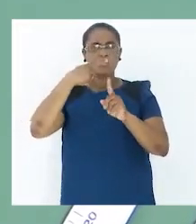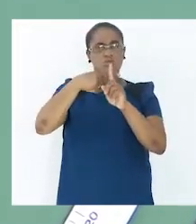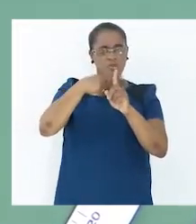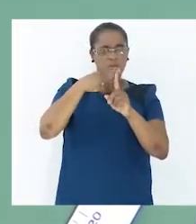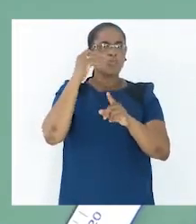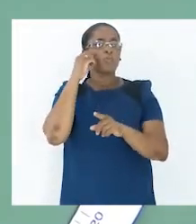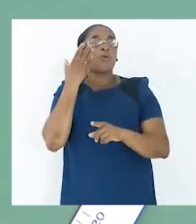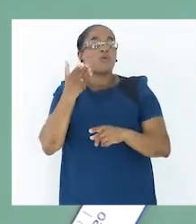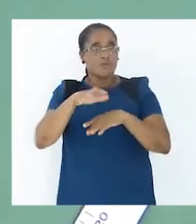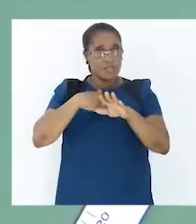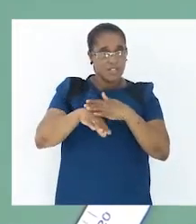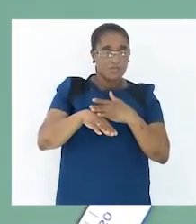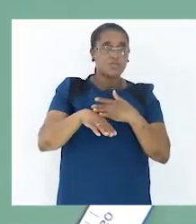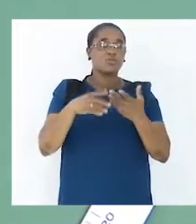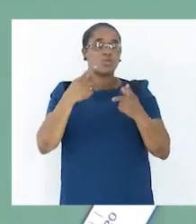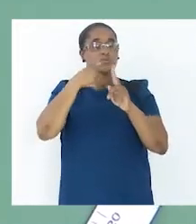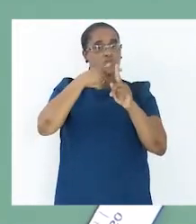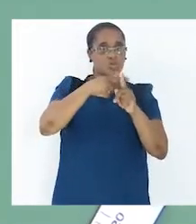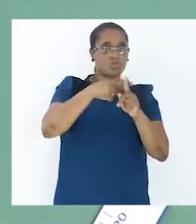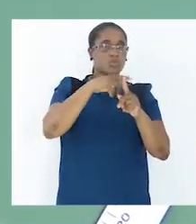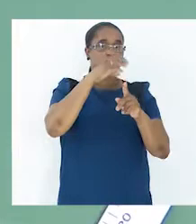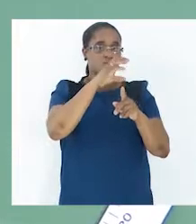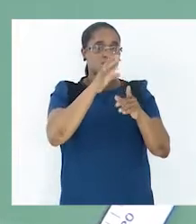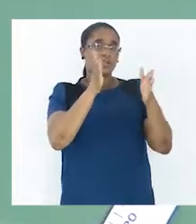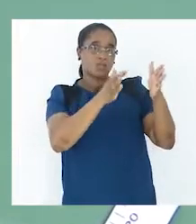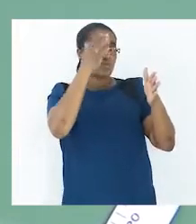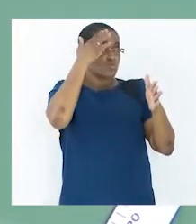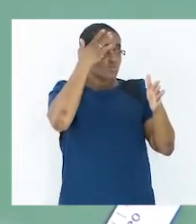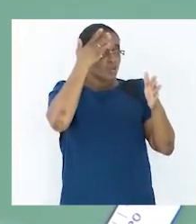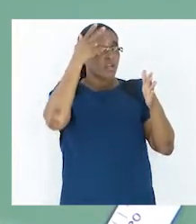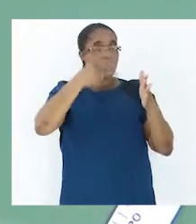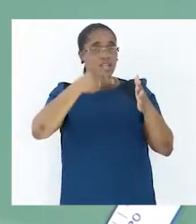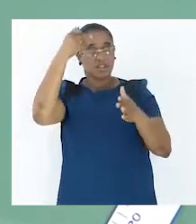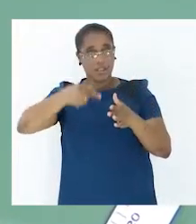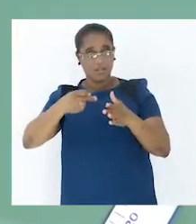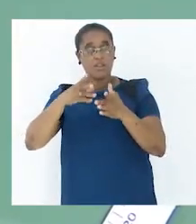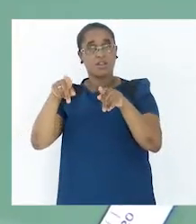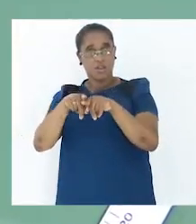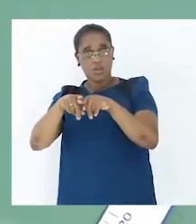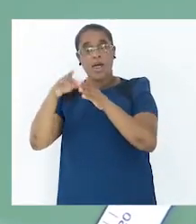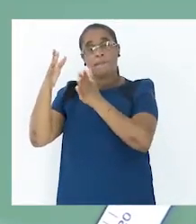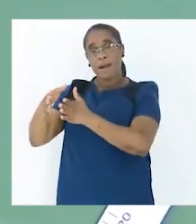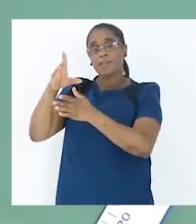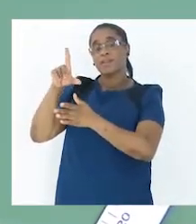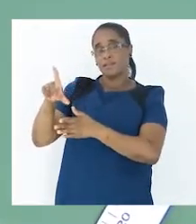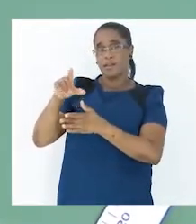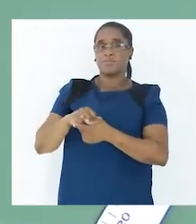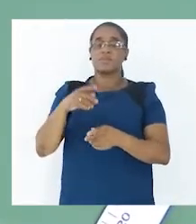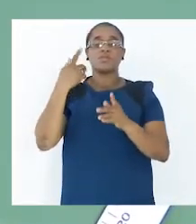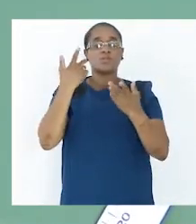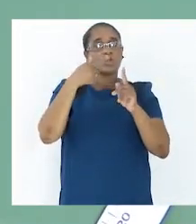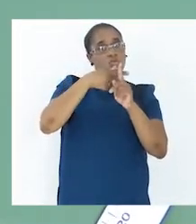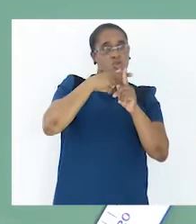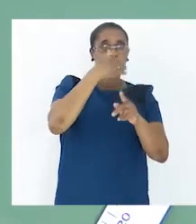fazemos? Somamos os coeficientes e mantemos a parte literal. Muito bem. Então, vamos somar o 2 e o 2, que são